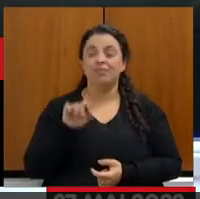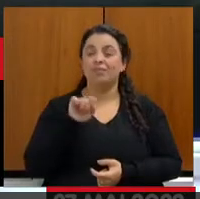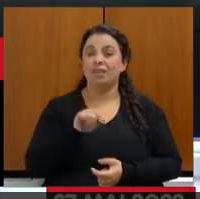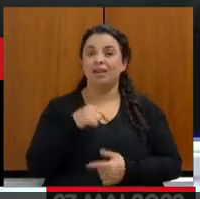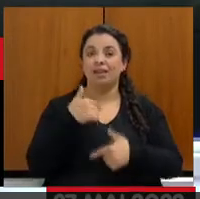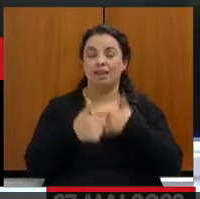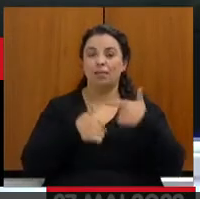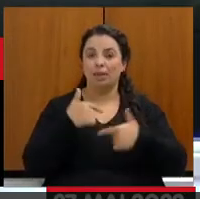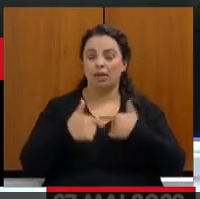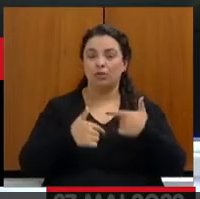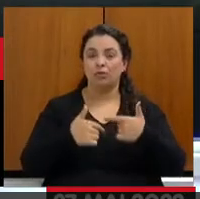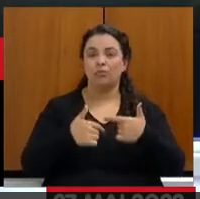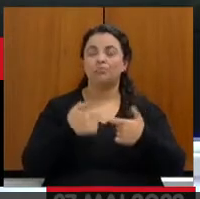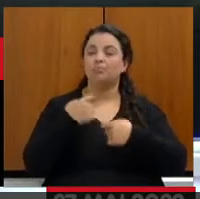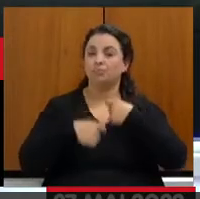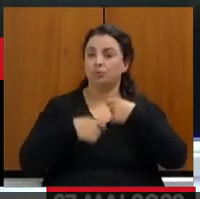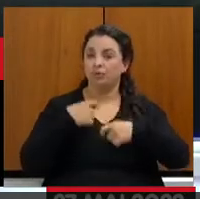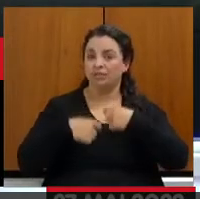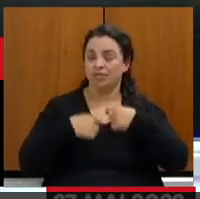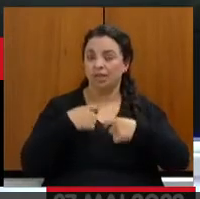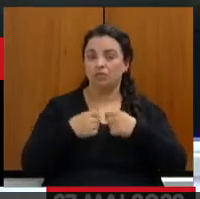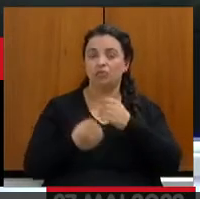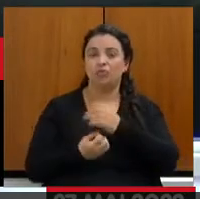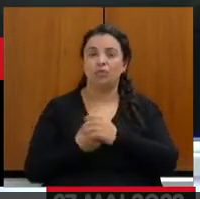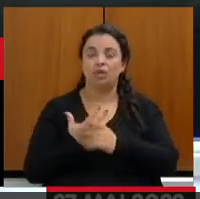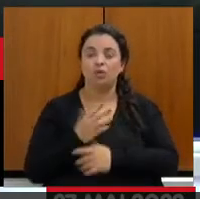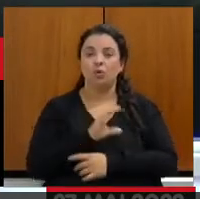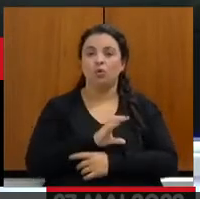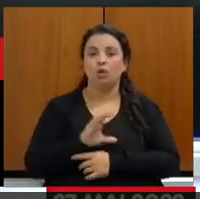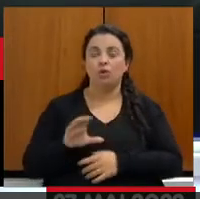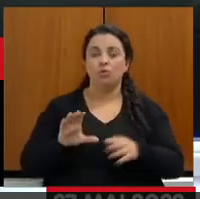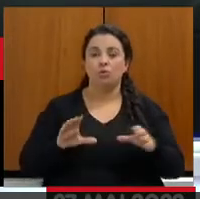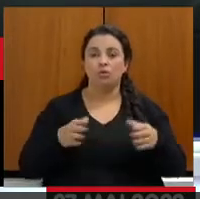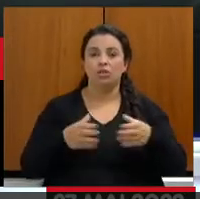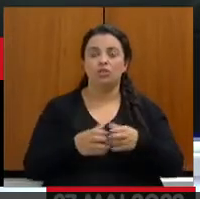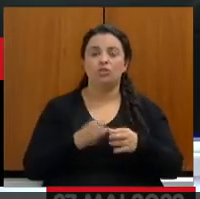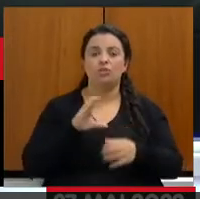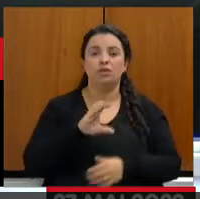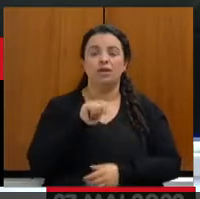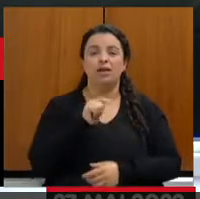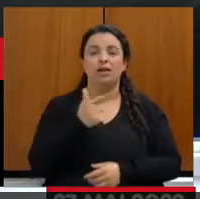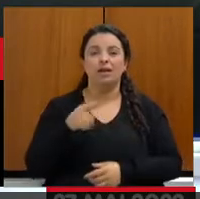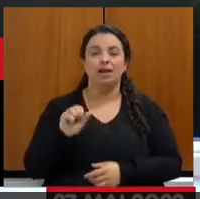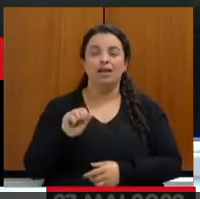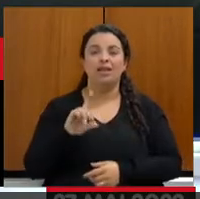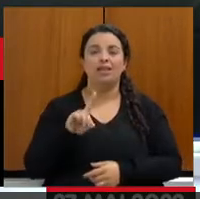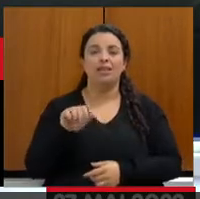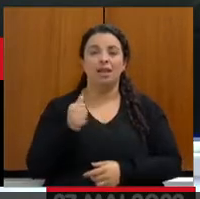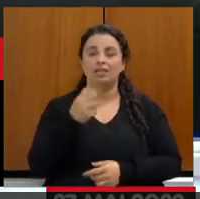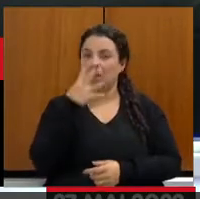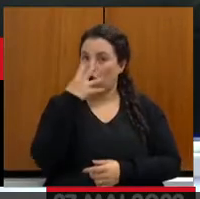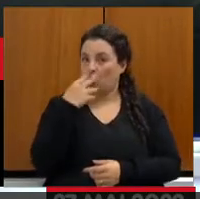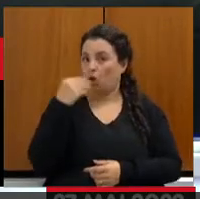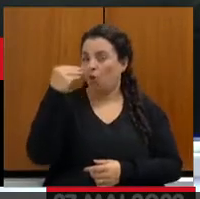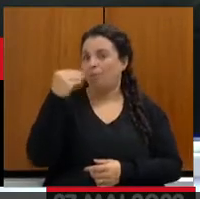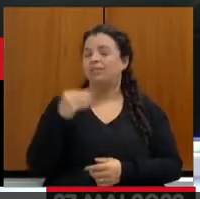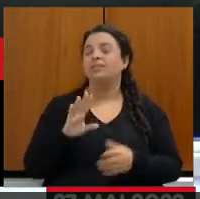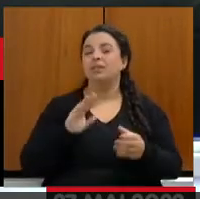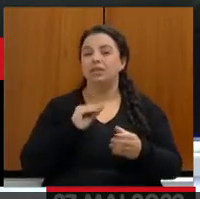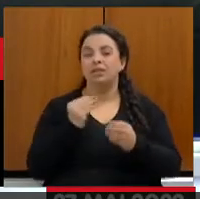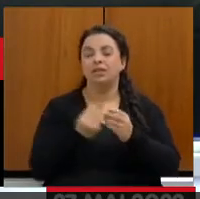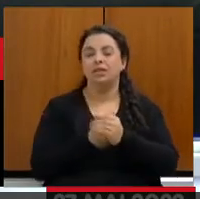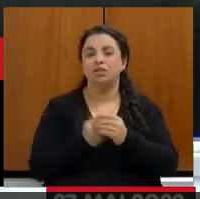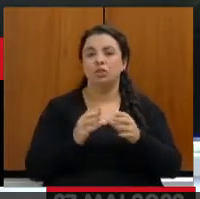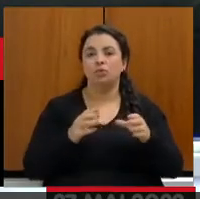trabalhadora sexual fundadora e coordenadora do coletivo plano das lobas e integrante da comissão e